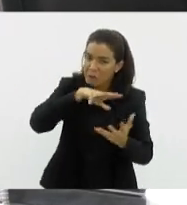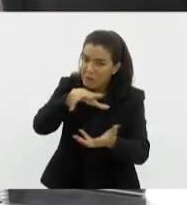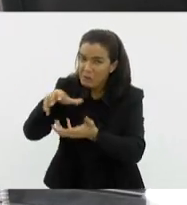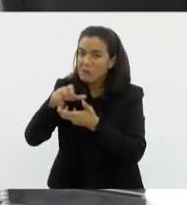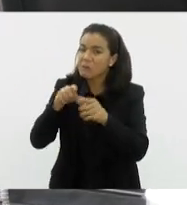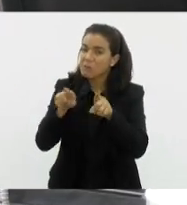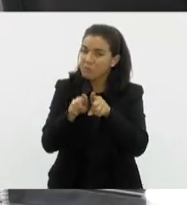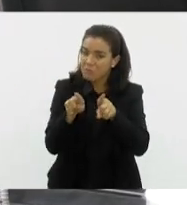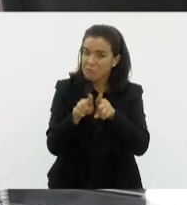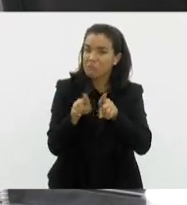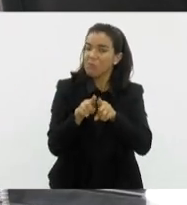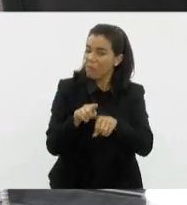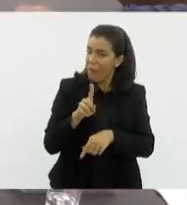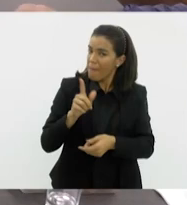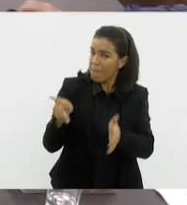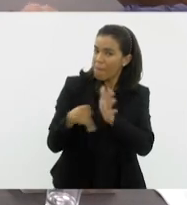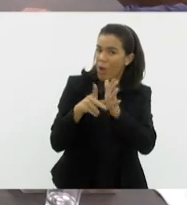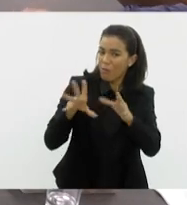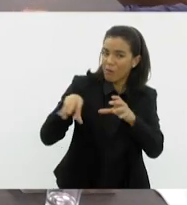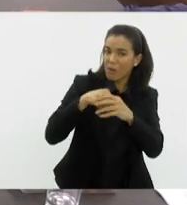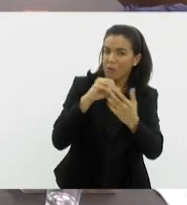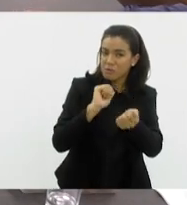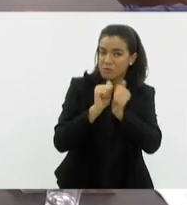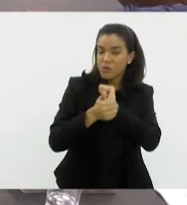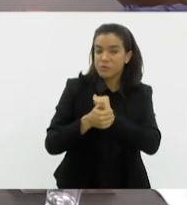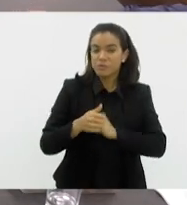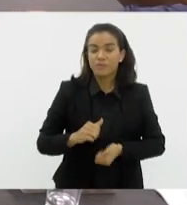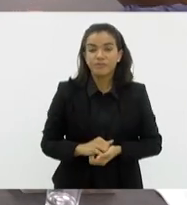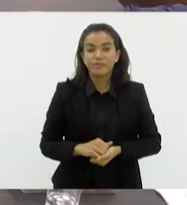são desporto. Deputada Verônica.